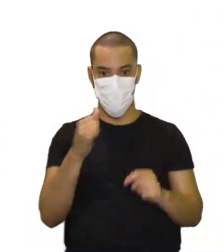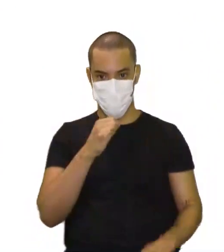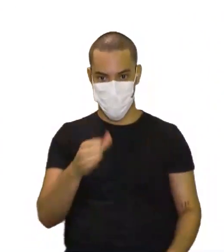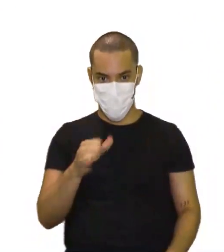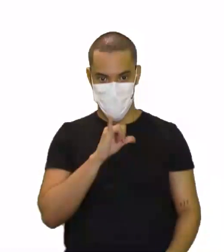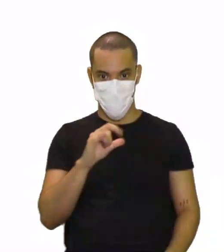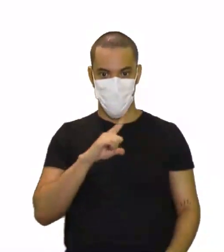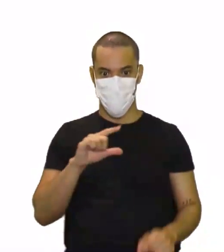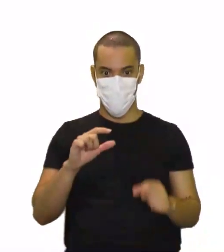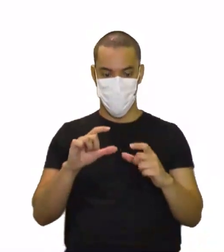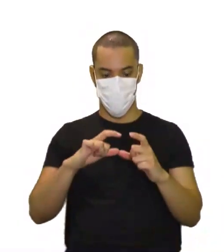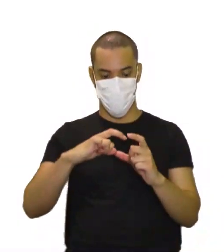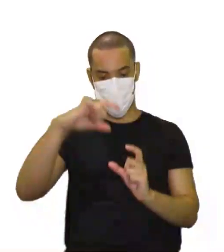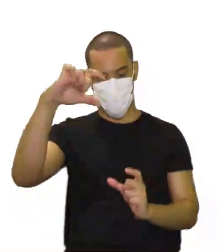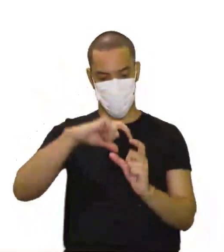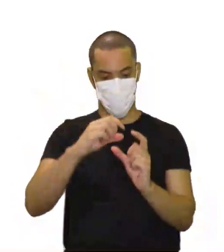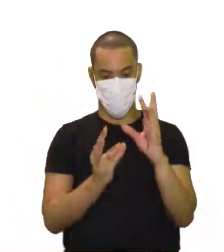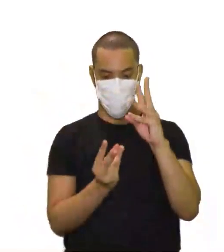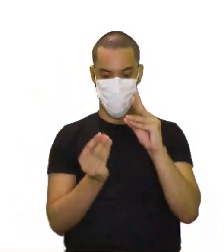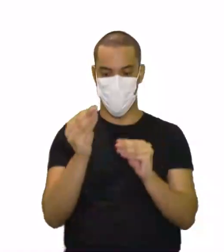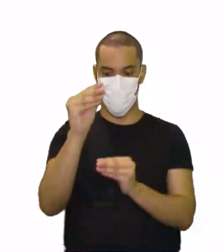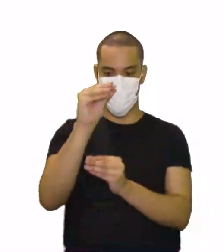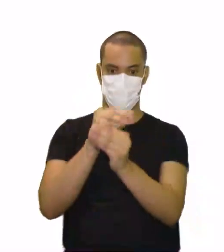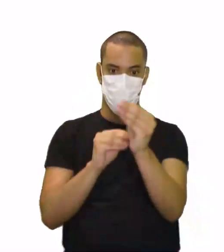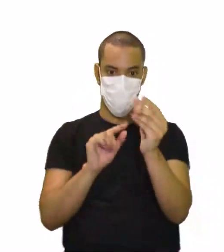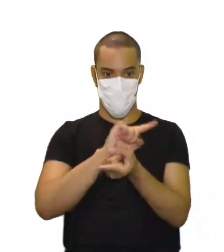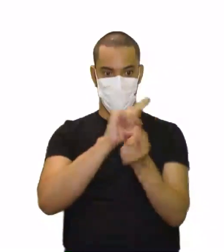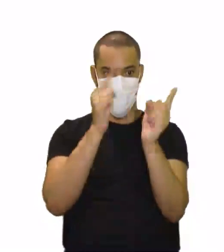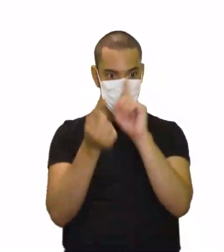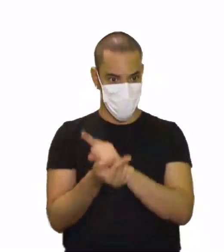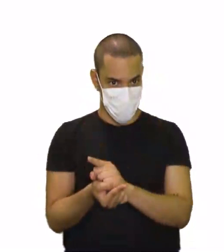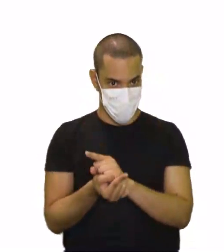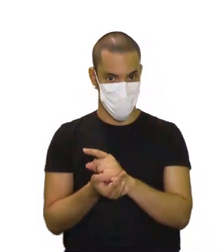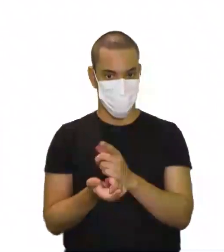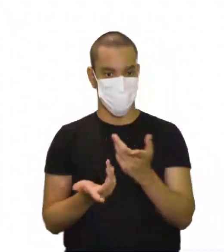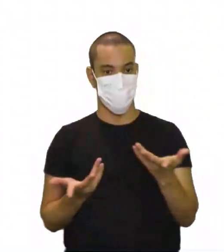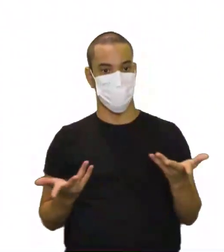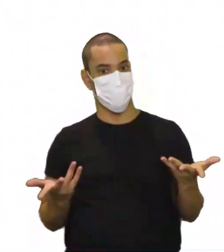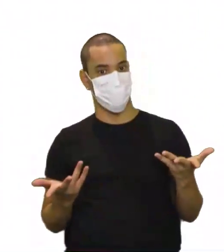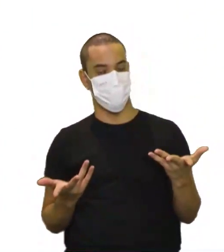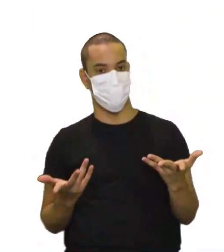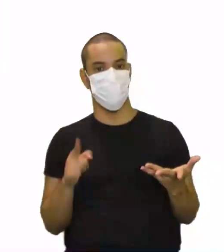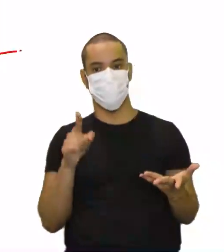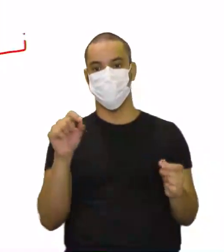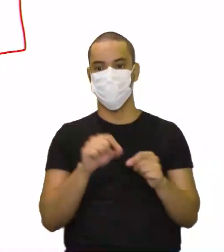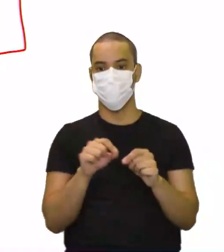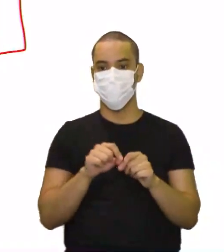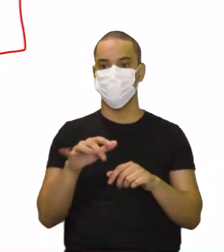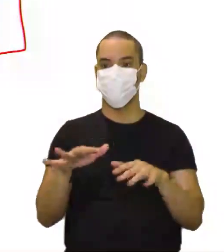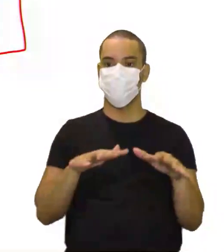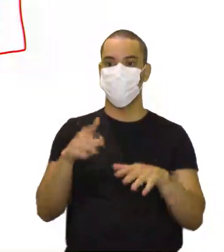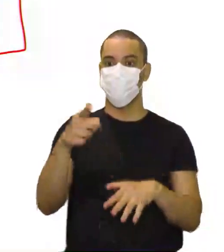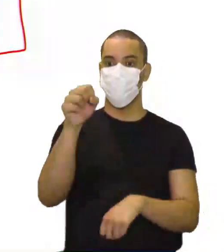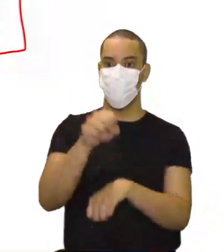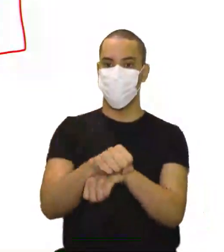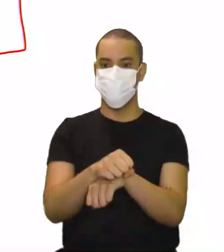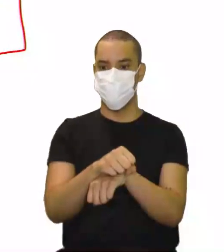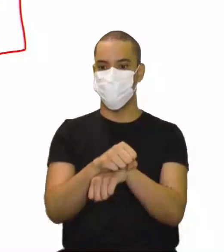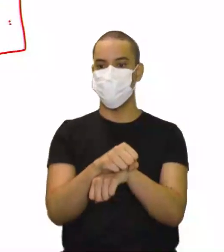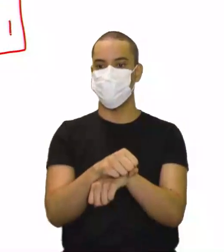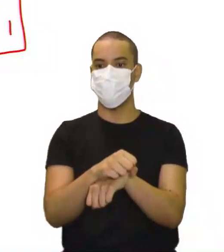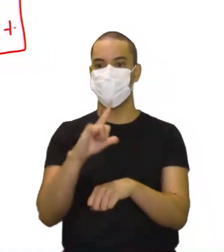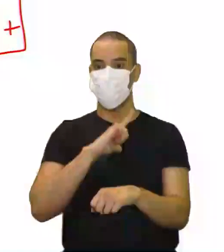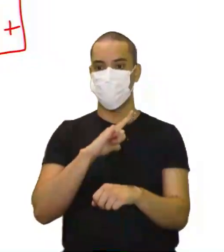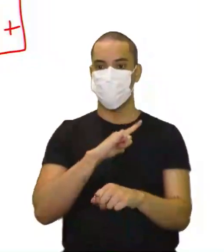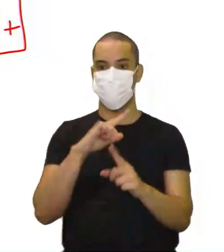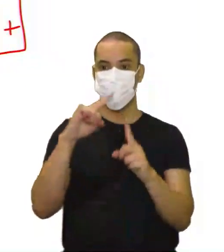as extremidades. O que acontece? Está lá, você está movendo e do nada você para, aí estava aqui,